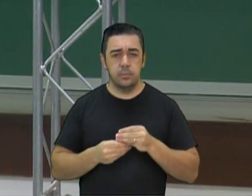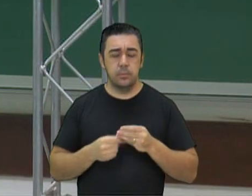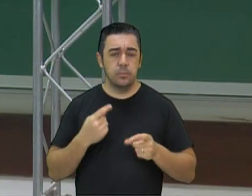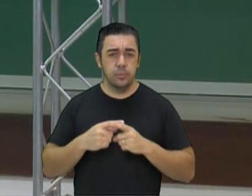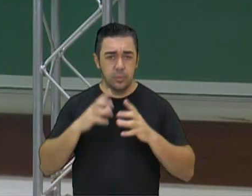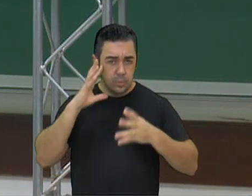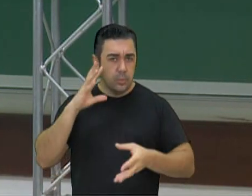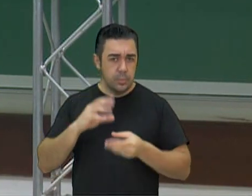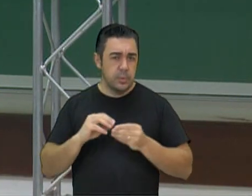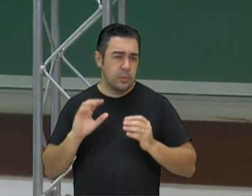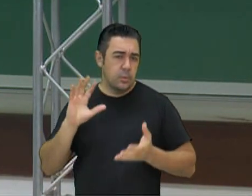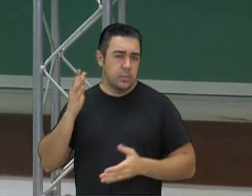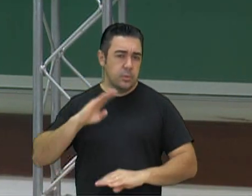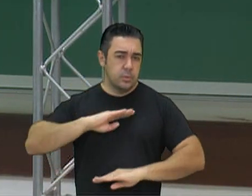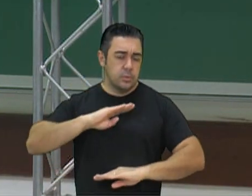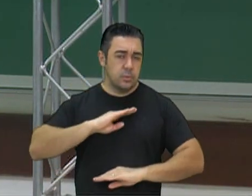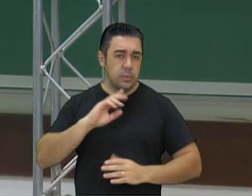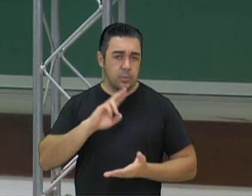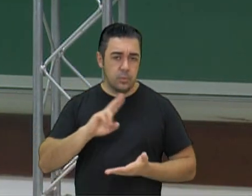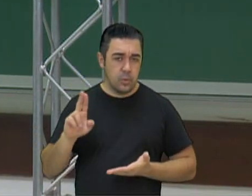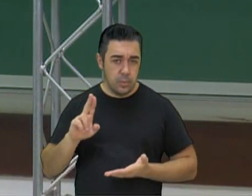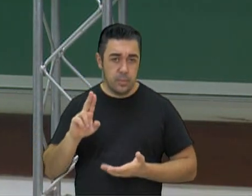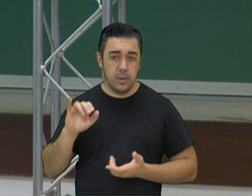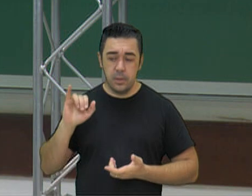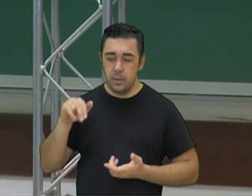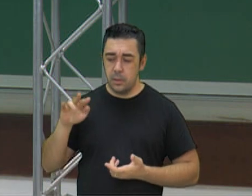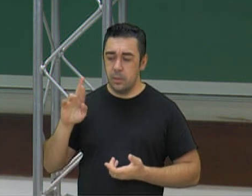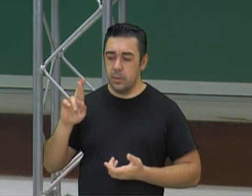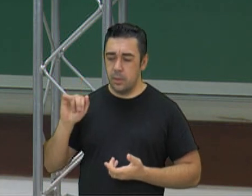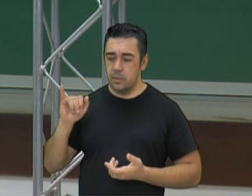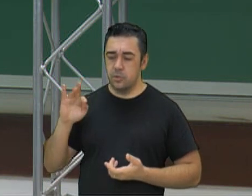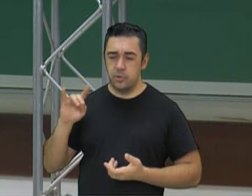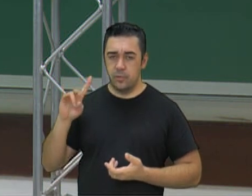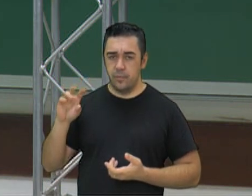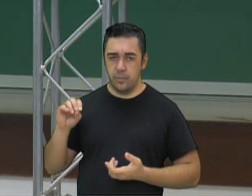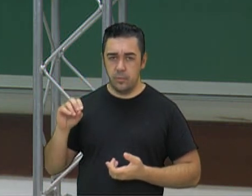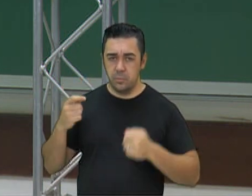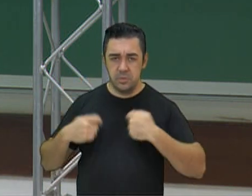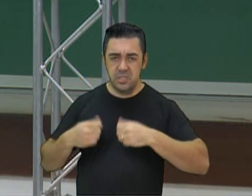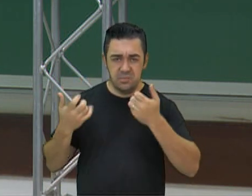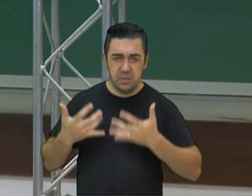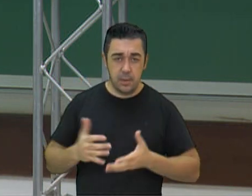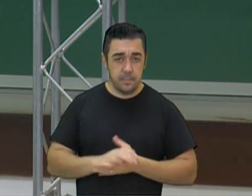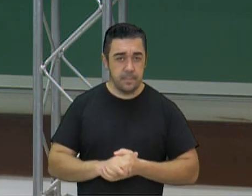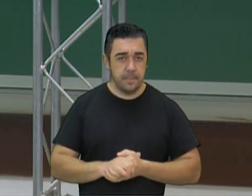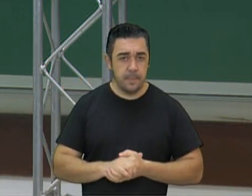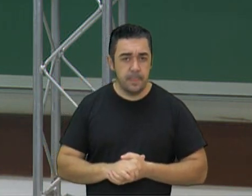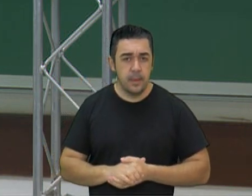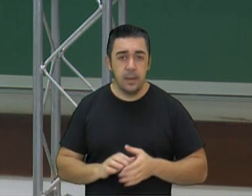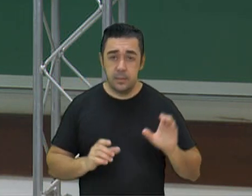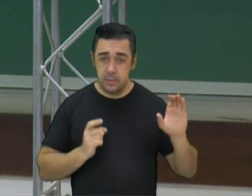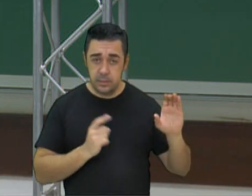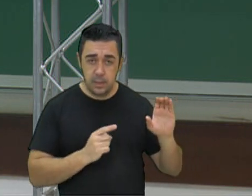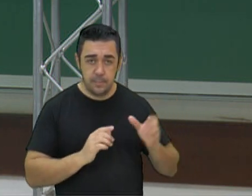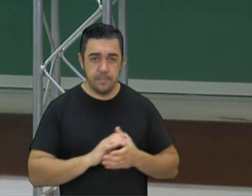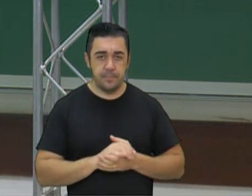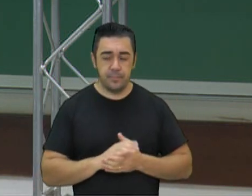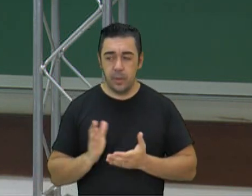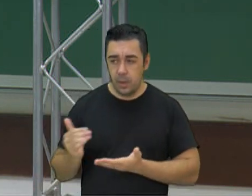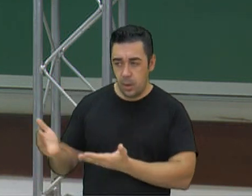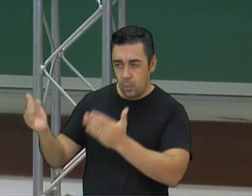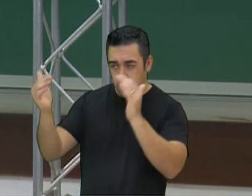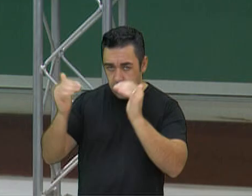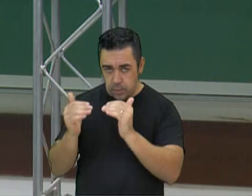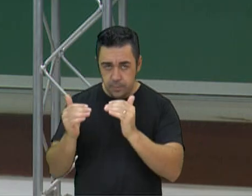ali compreendeu a situação. Então, a gente chama de verbo intransitivo. Certo? Agora, a letra C, reunir e